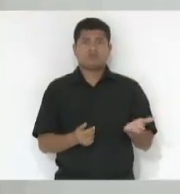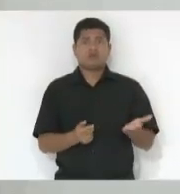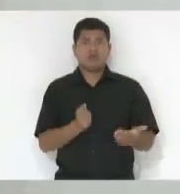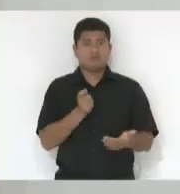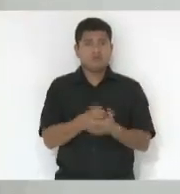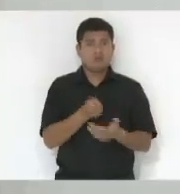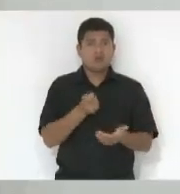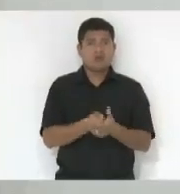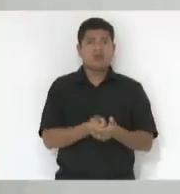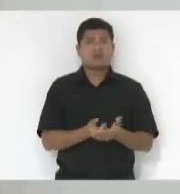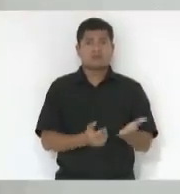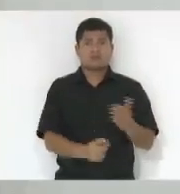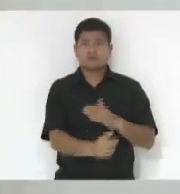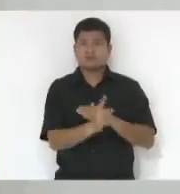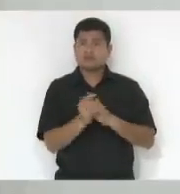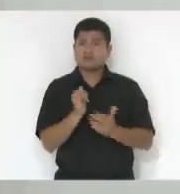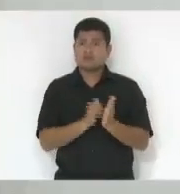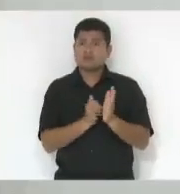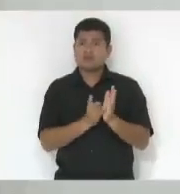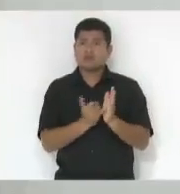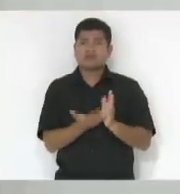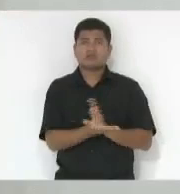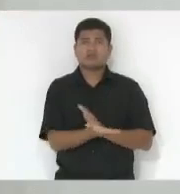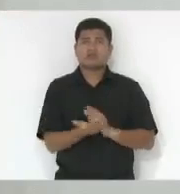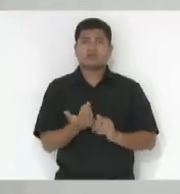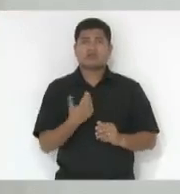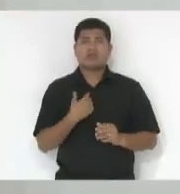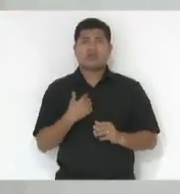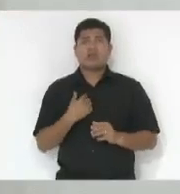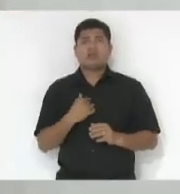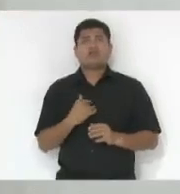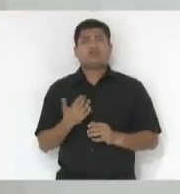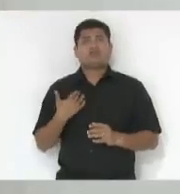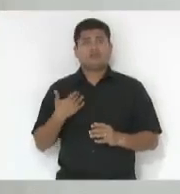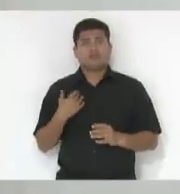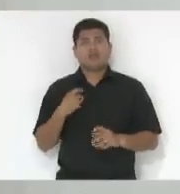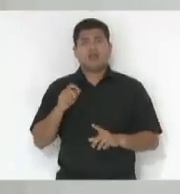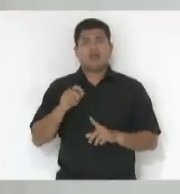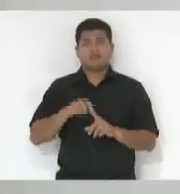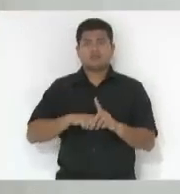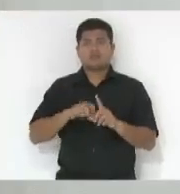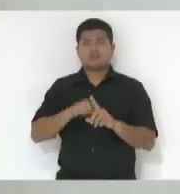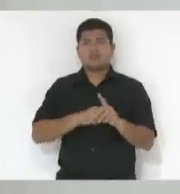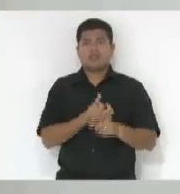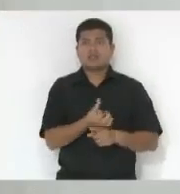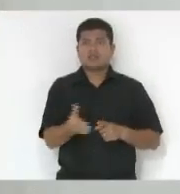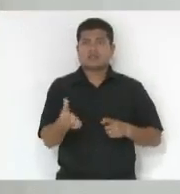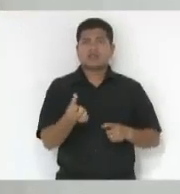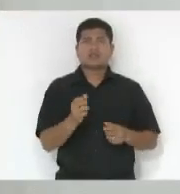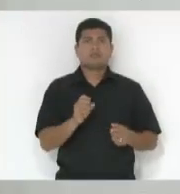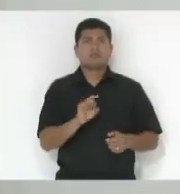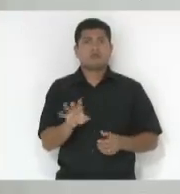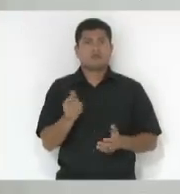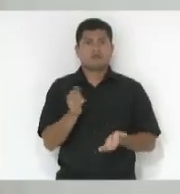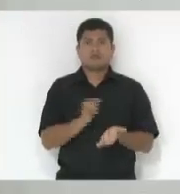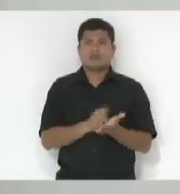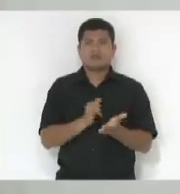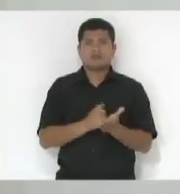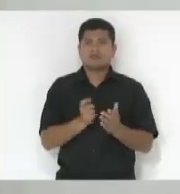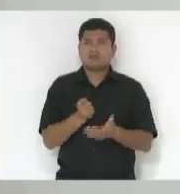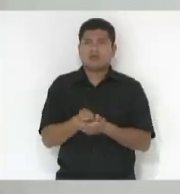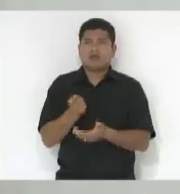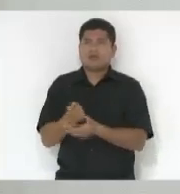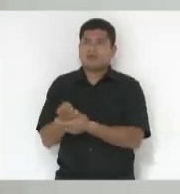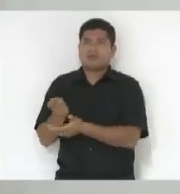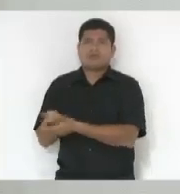pagador de impostos. É meio ano trabalhado apenas para pagar imposto nesse país. Então, que nós possamos